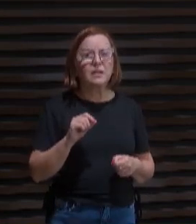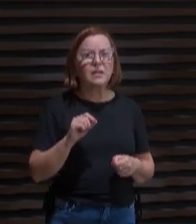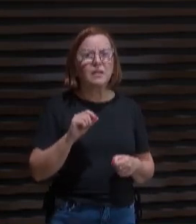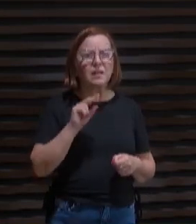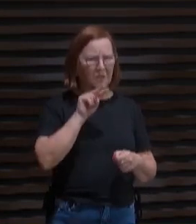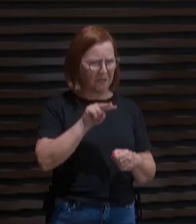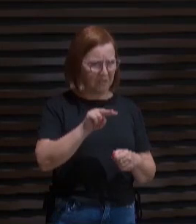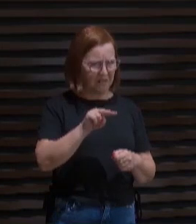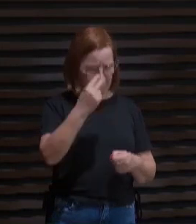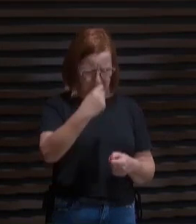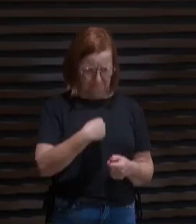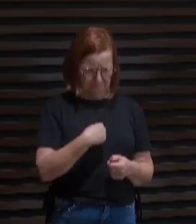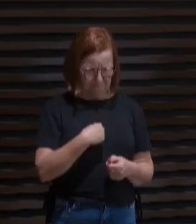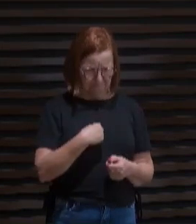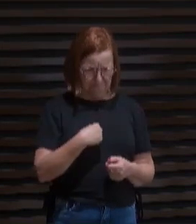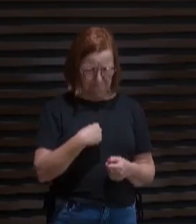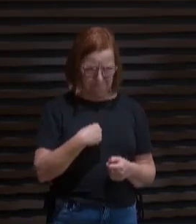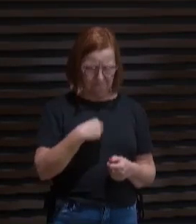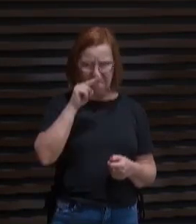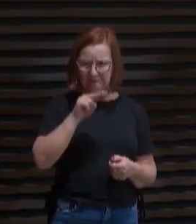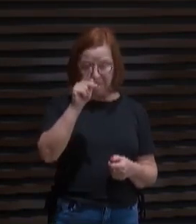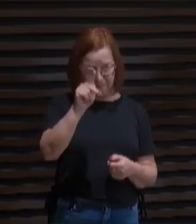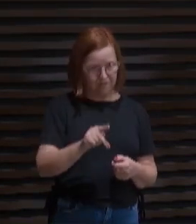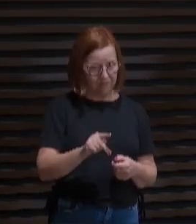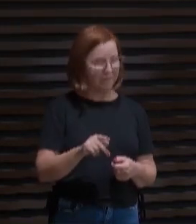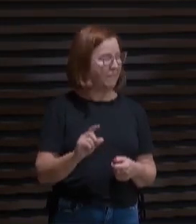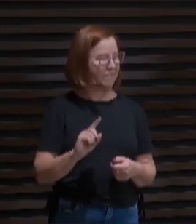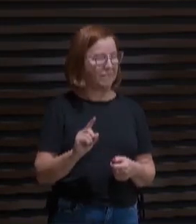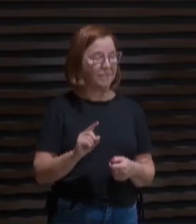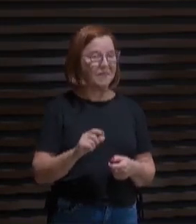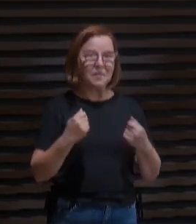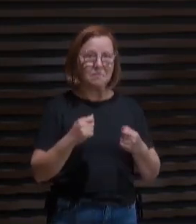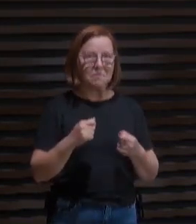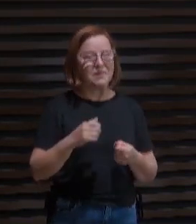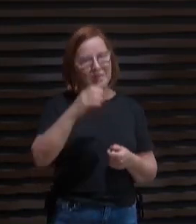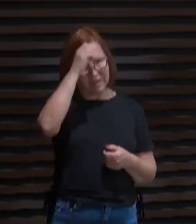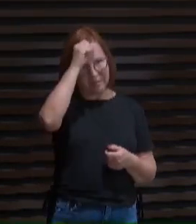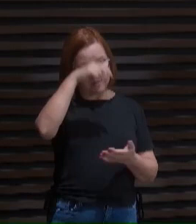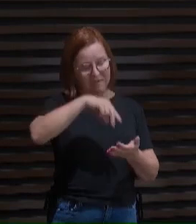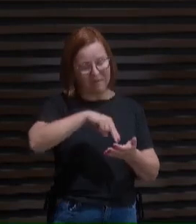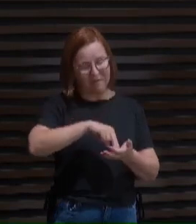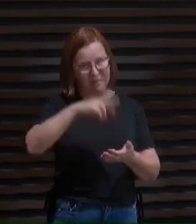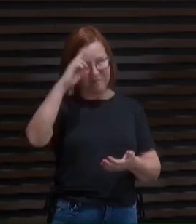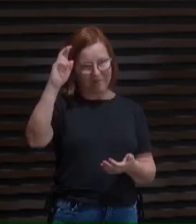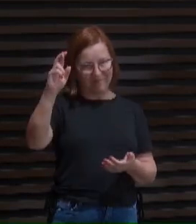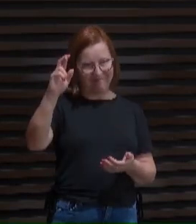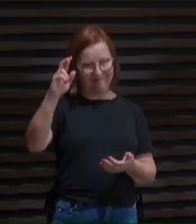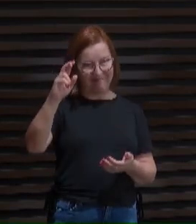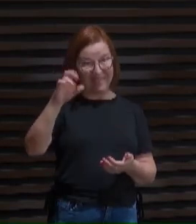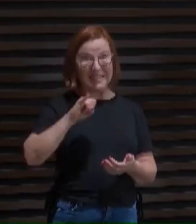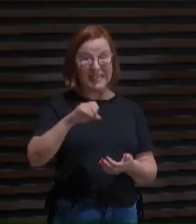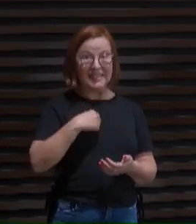mim? Para o outro? Eu preciso aprender a olhar para o Senhor. Porque quando eu olho para o